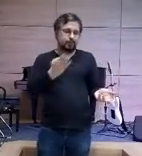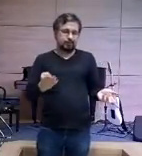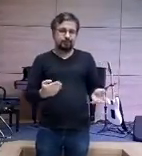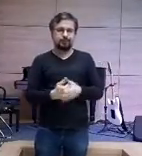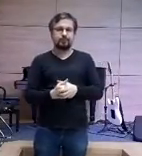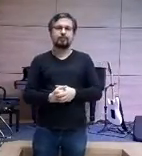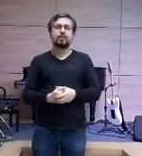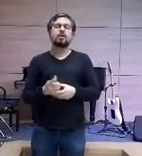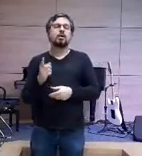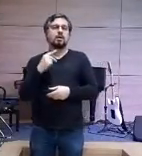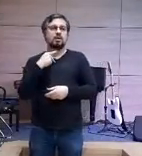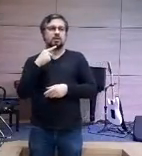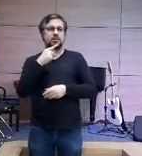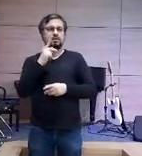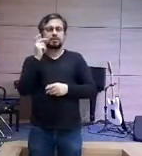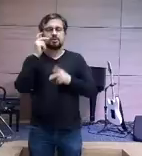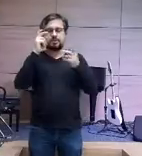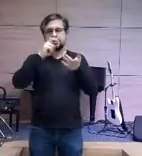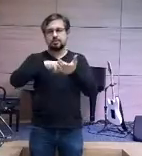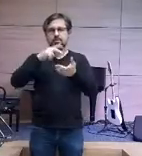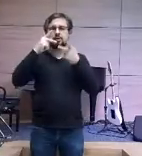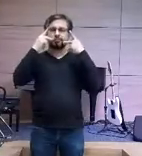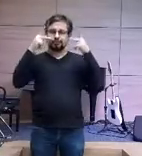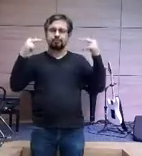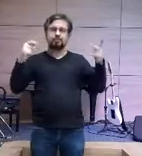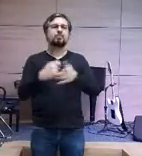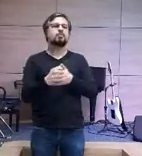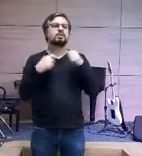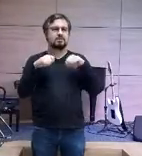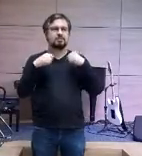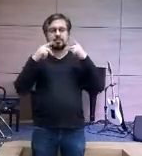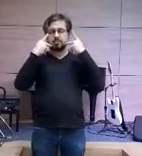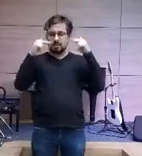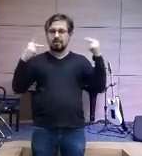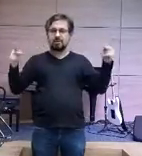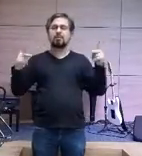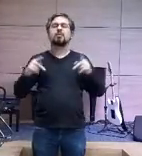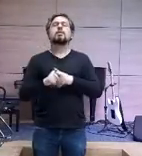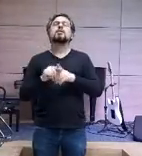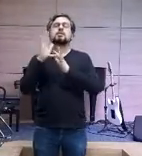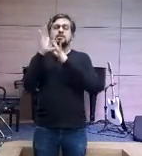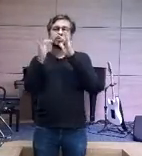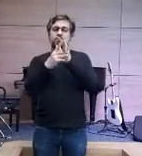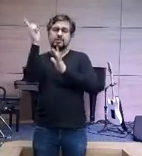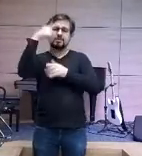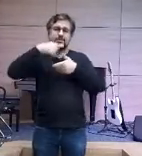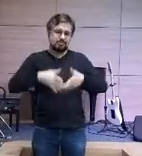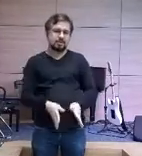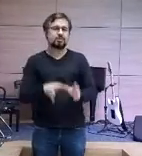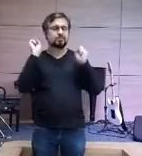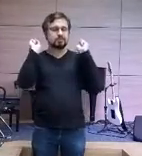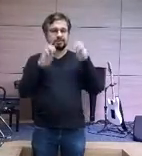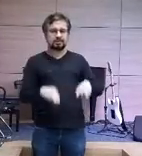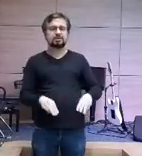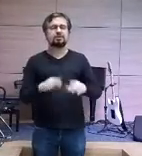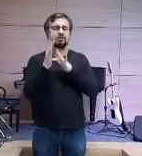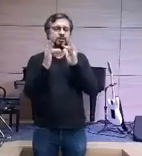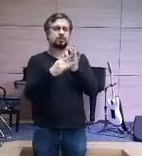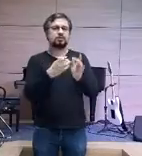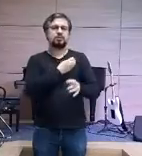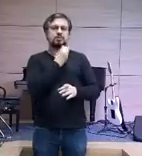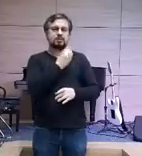precisamos pregar essa palavra ele está aqui ele é real sim Jesus está aqui é real